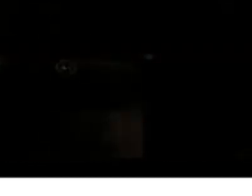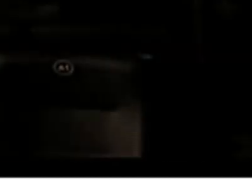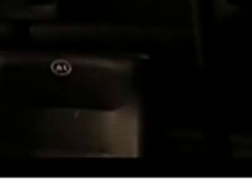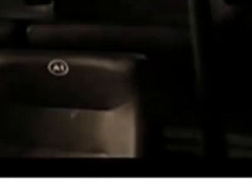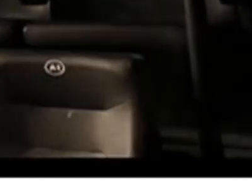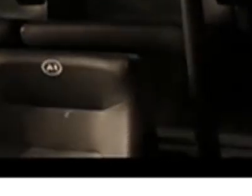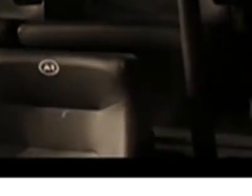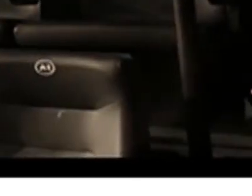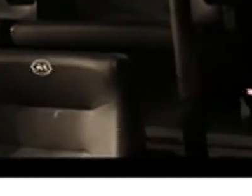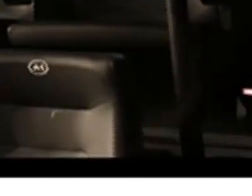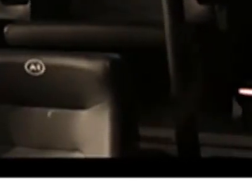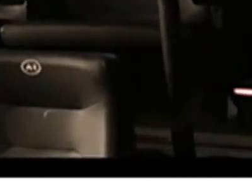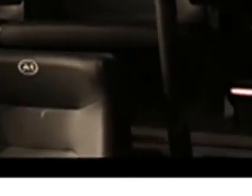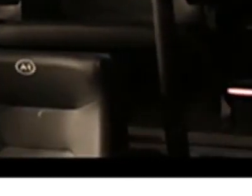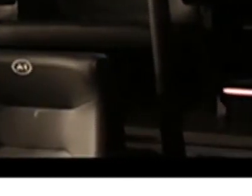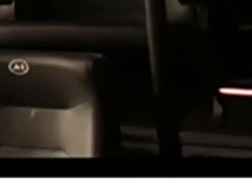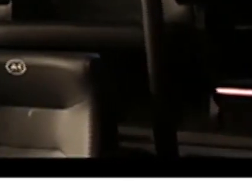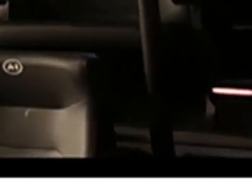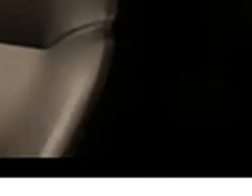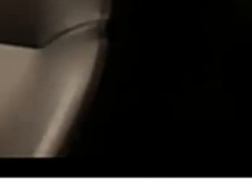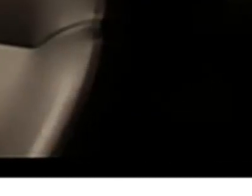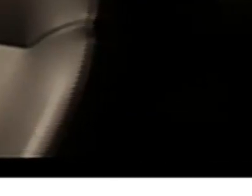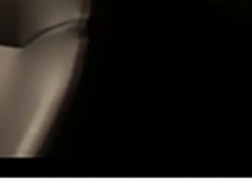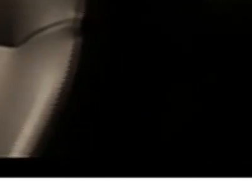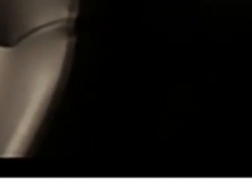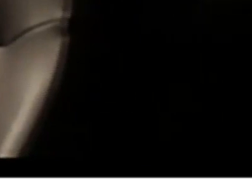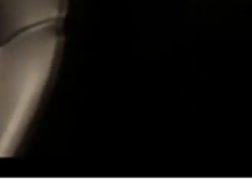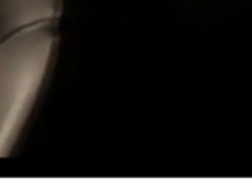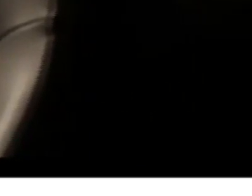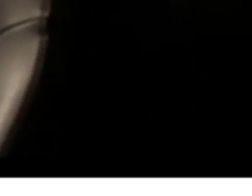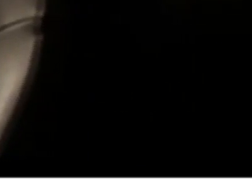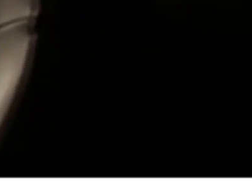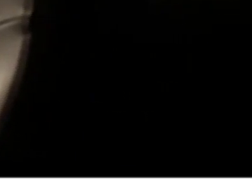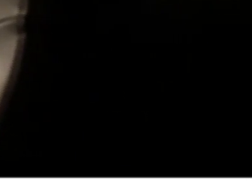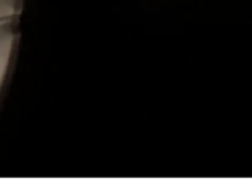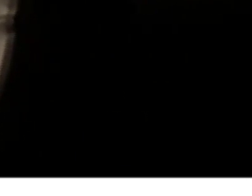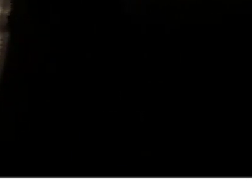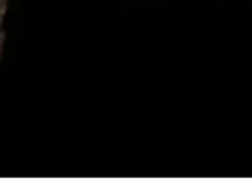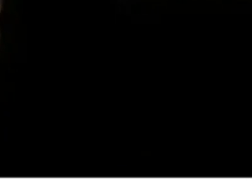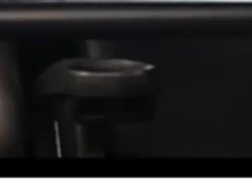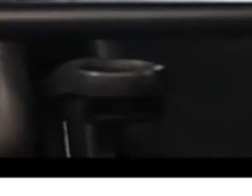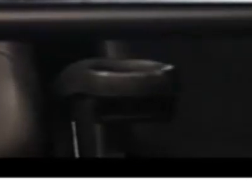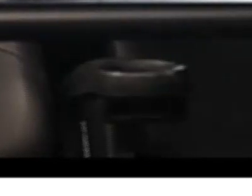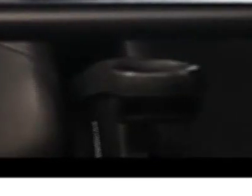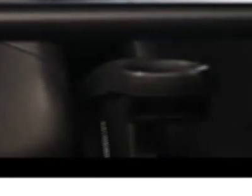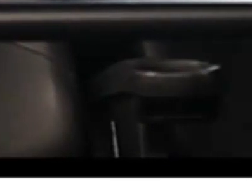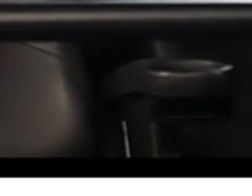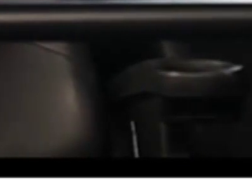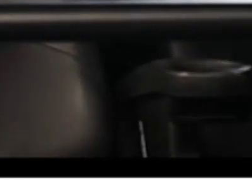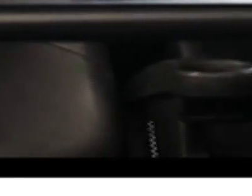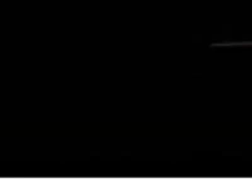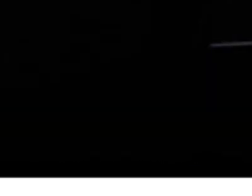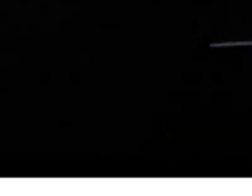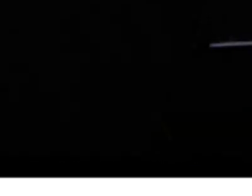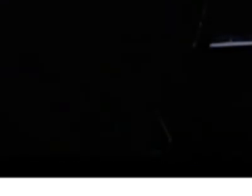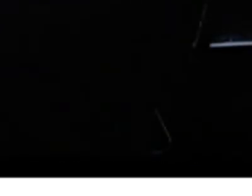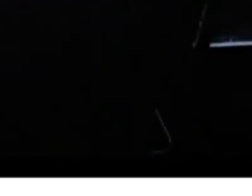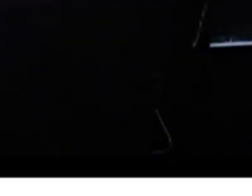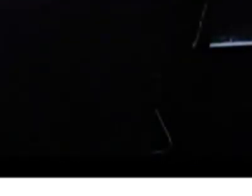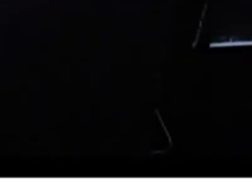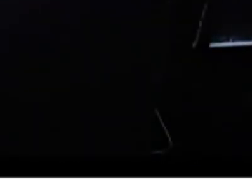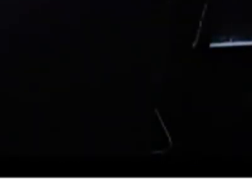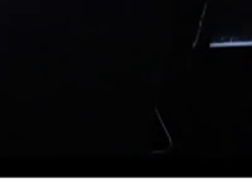formação audiovisual ela é fundamental para a cultura e para um povo, seja ele qual for, né?